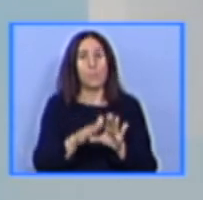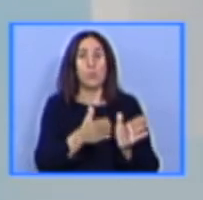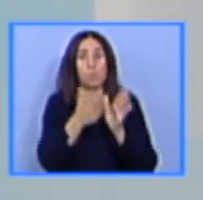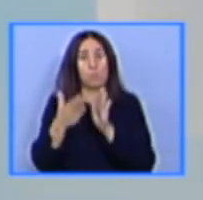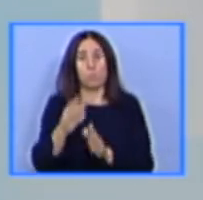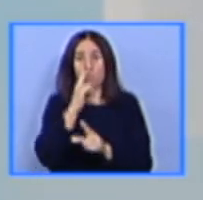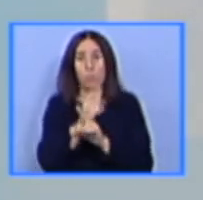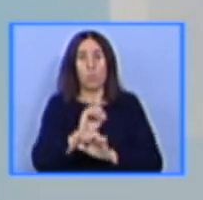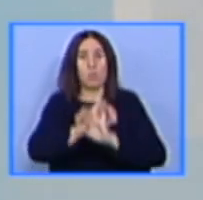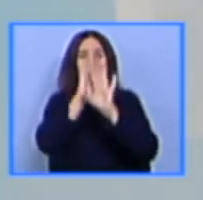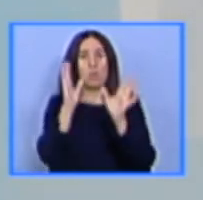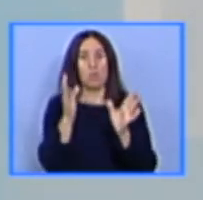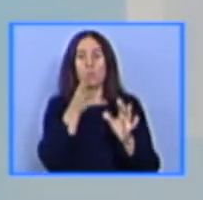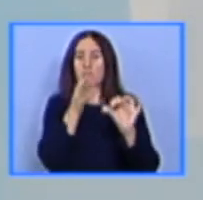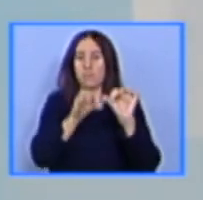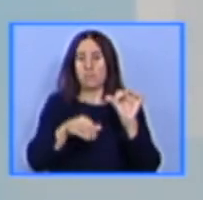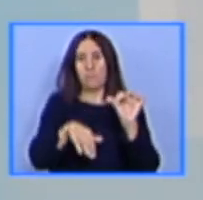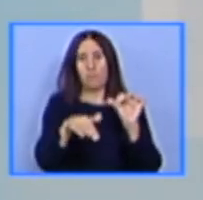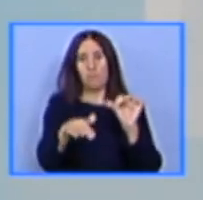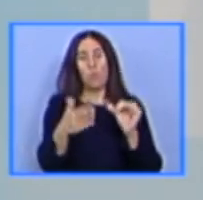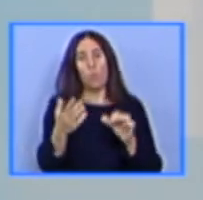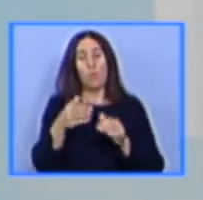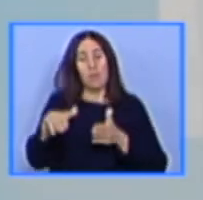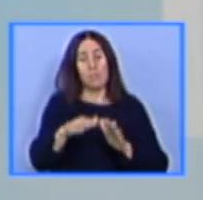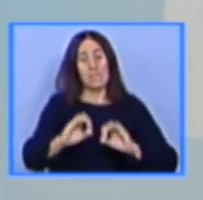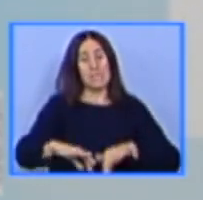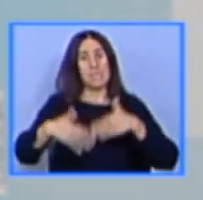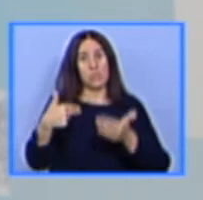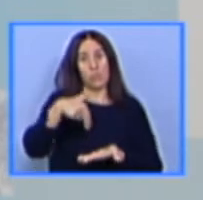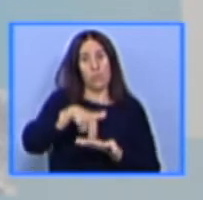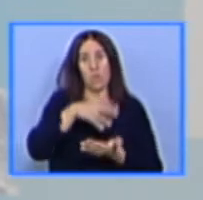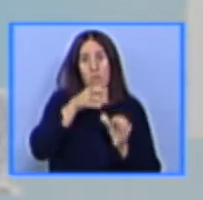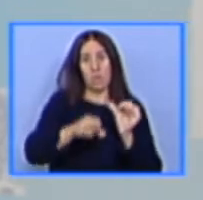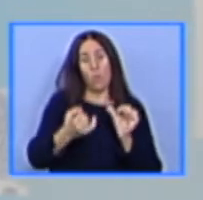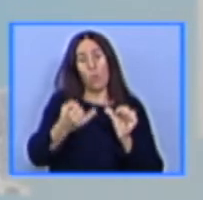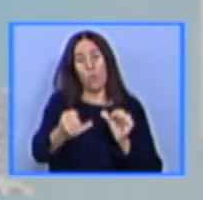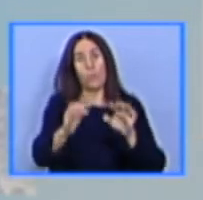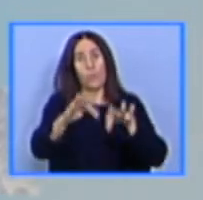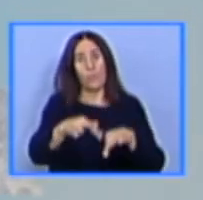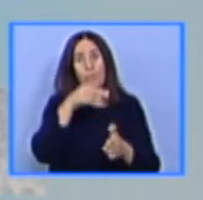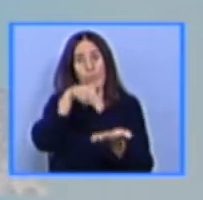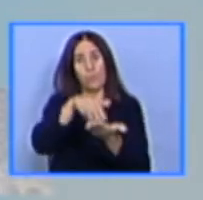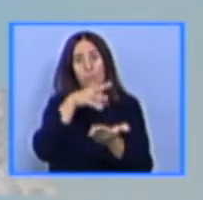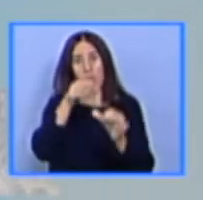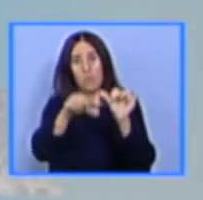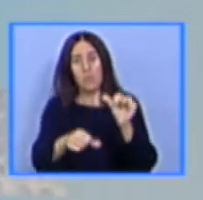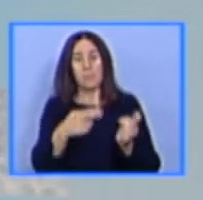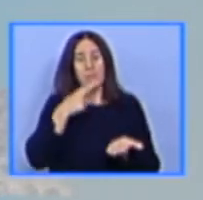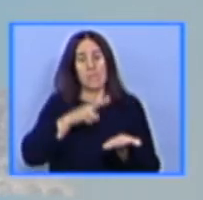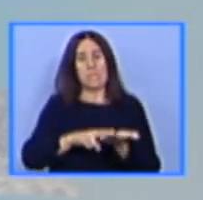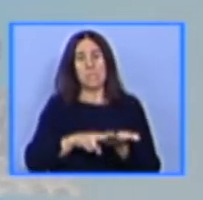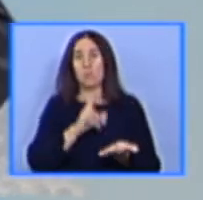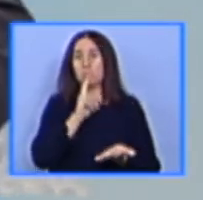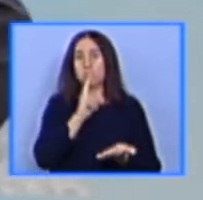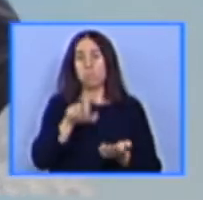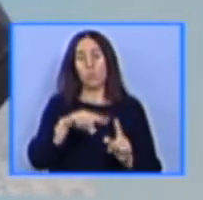mesmo tempo, claro, com as intervenções que terão lugar, seja no início da caminhada, seja no fim, para dar razões e argumentos que depois, durante